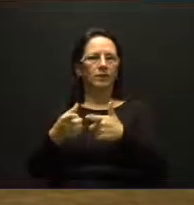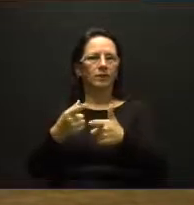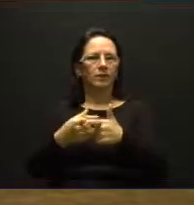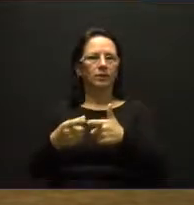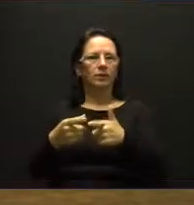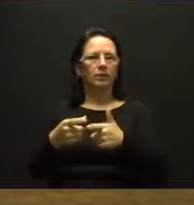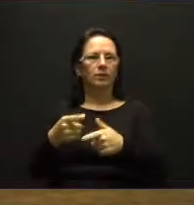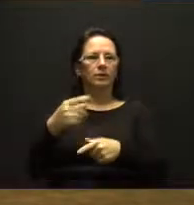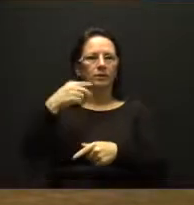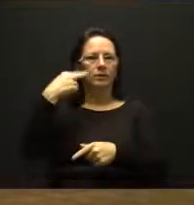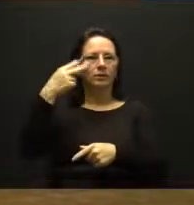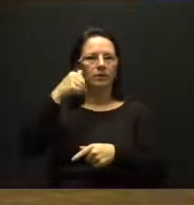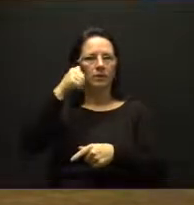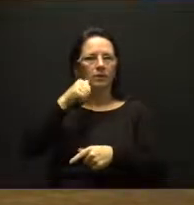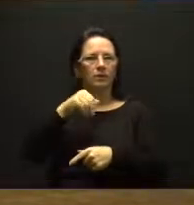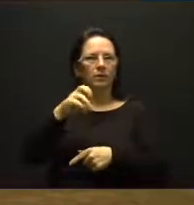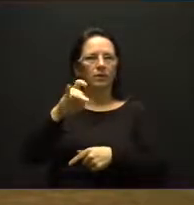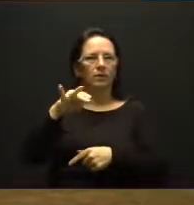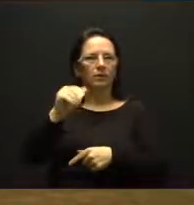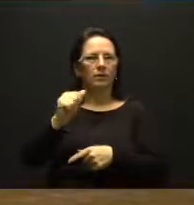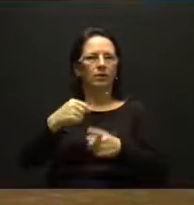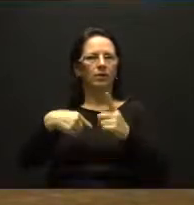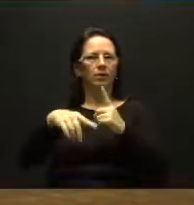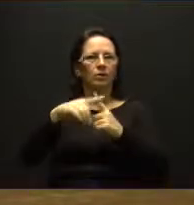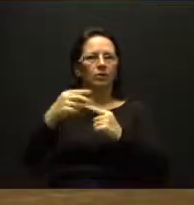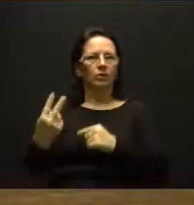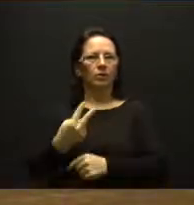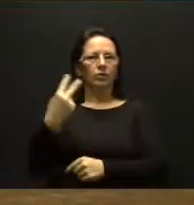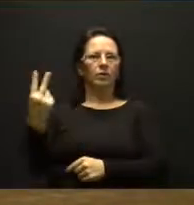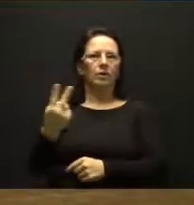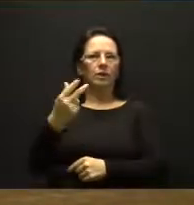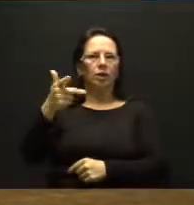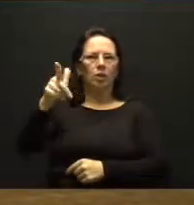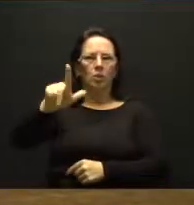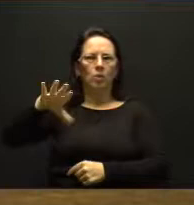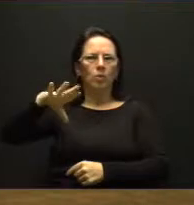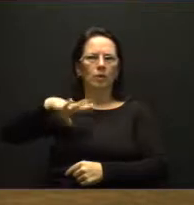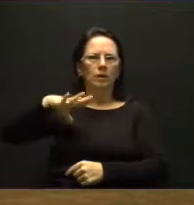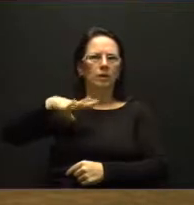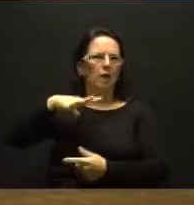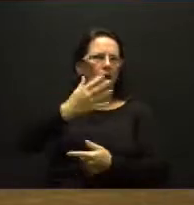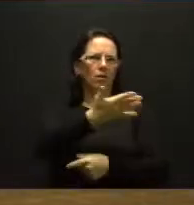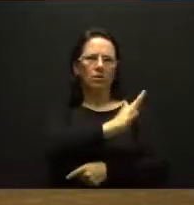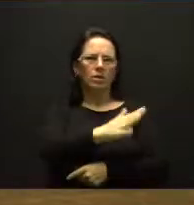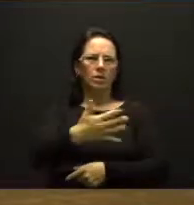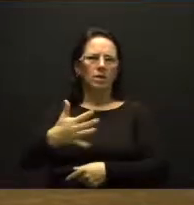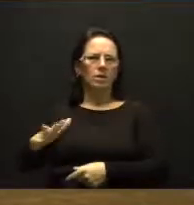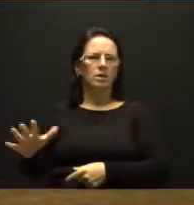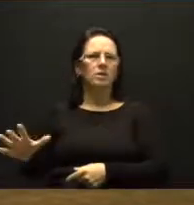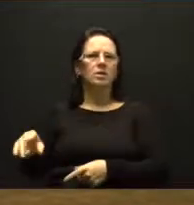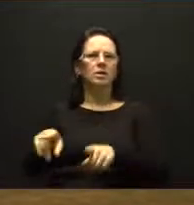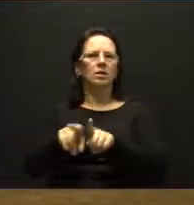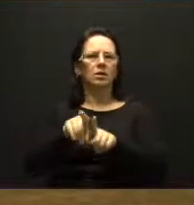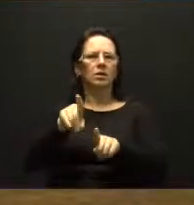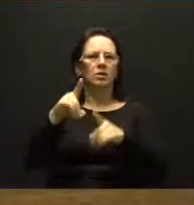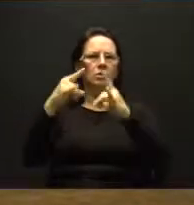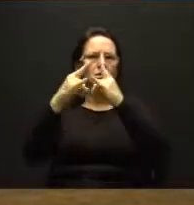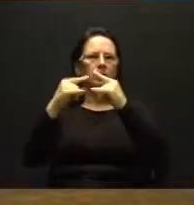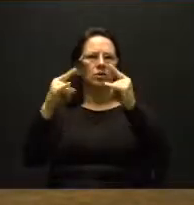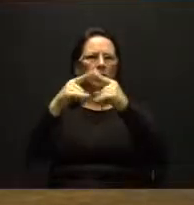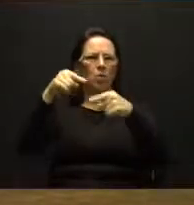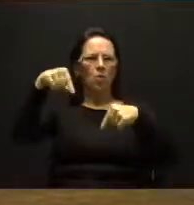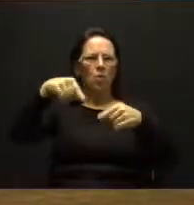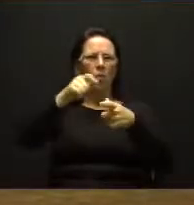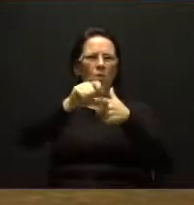na cidade é muito mais valorizada do que outras cidades do que até mesmo santos praia grande são vicente o aluguel aqui é